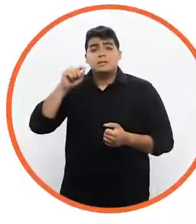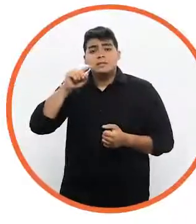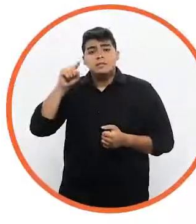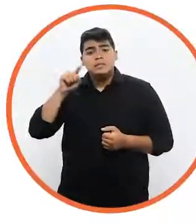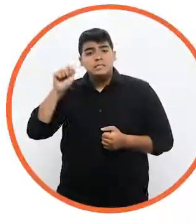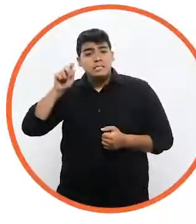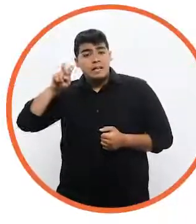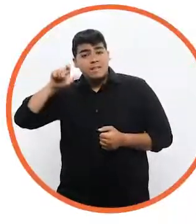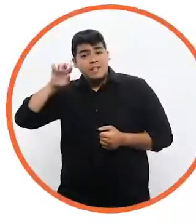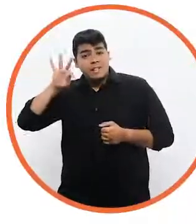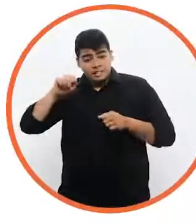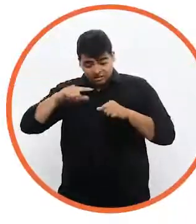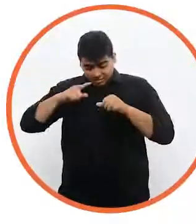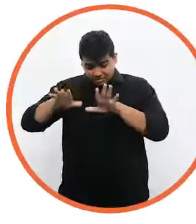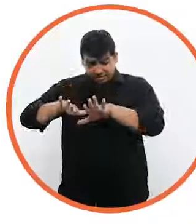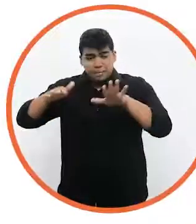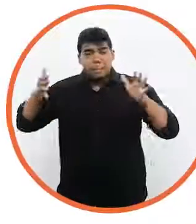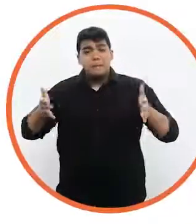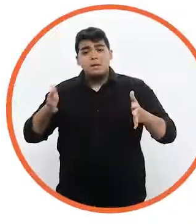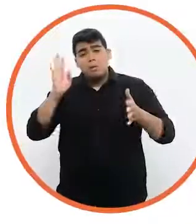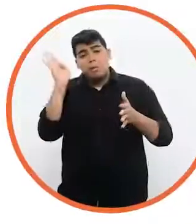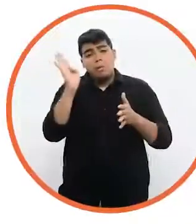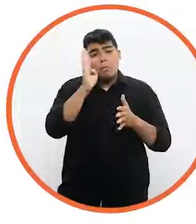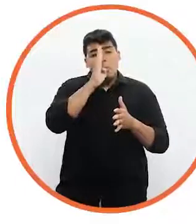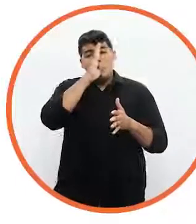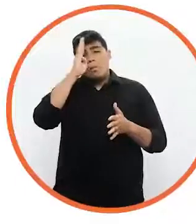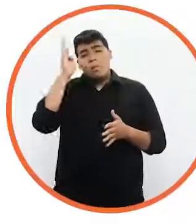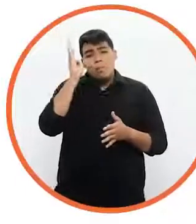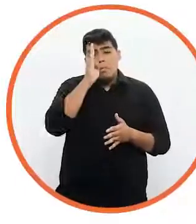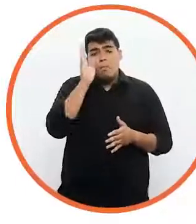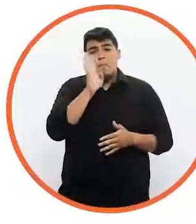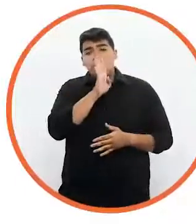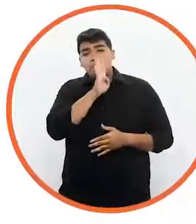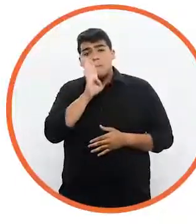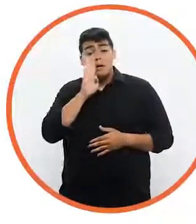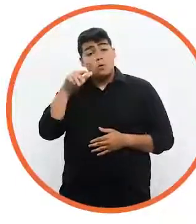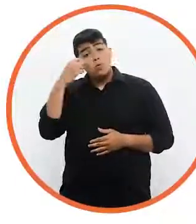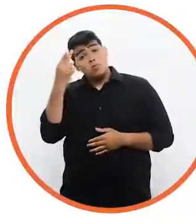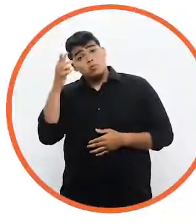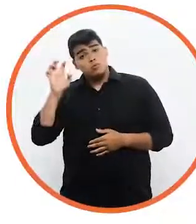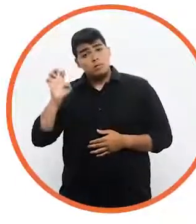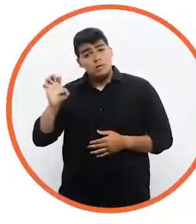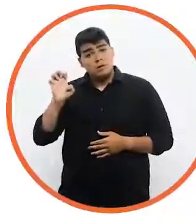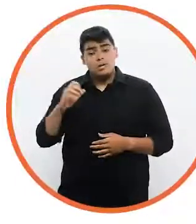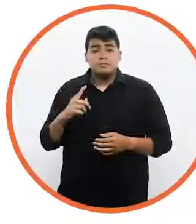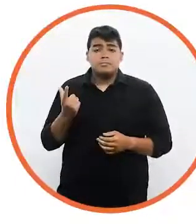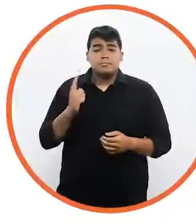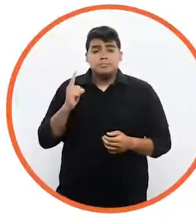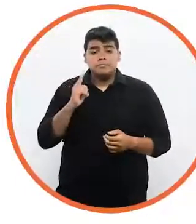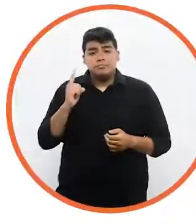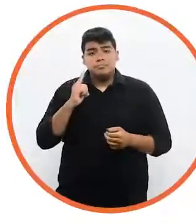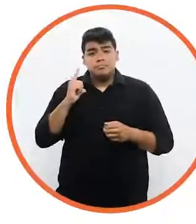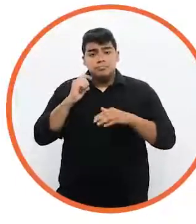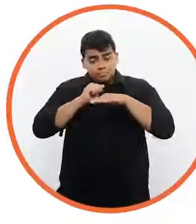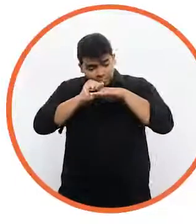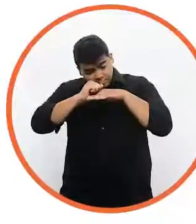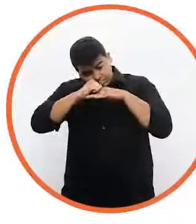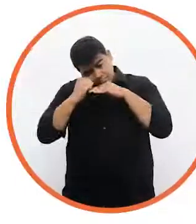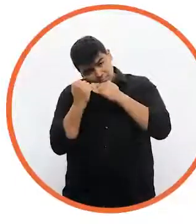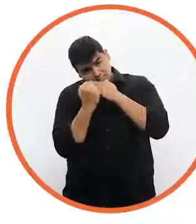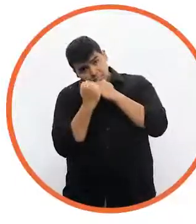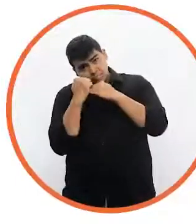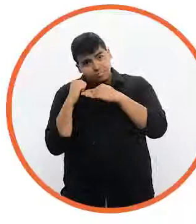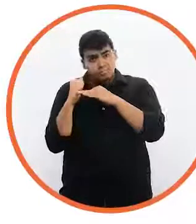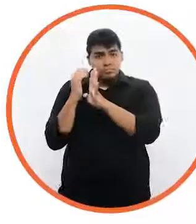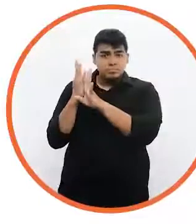Zabalita. Norm estava em uma mesa de bar embriagado. Ou letra E, o engraxate tem uma lista de